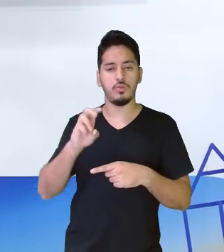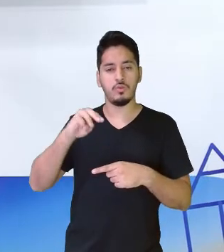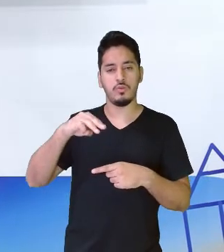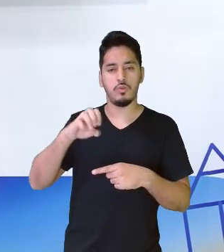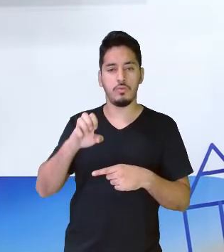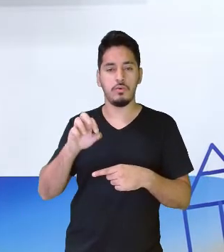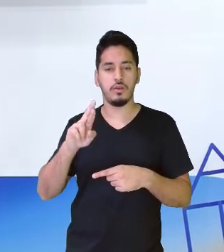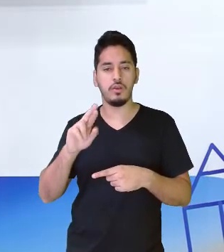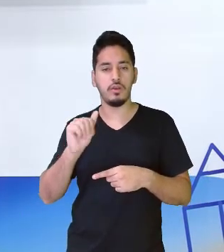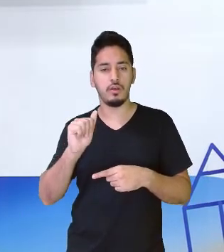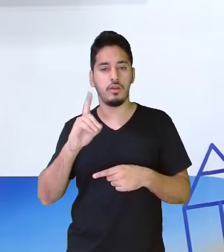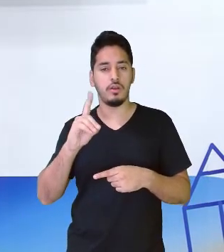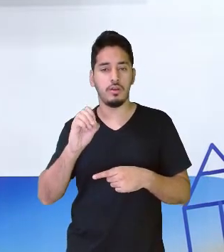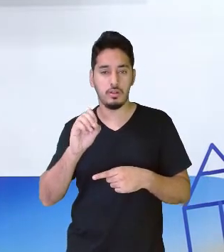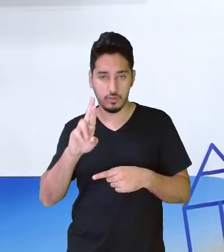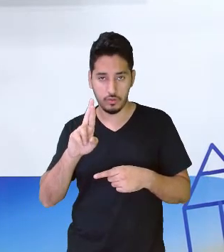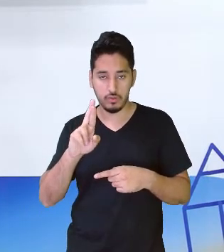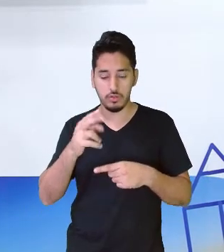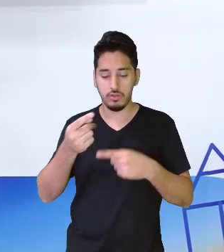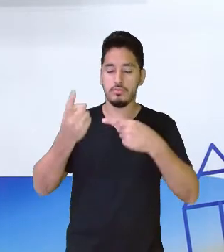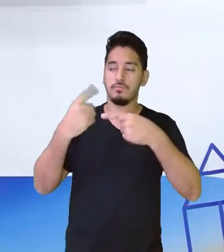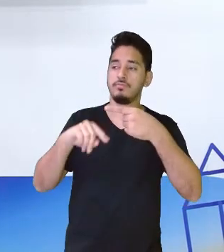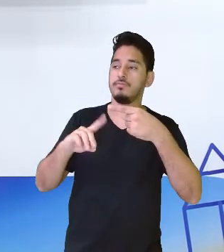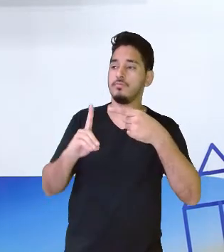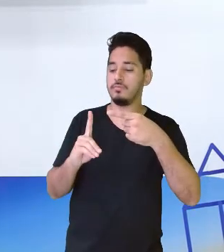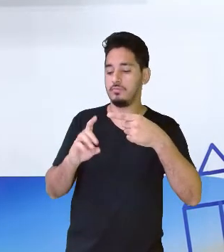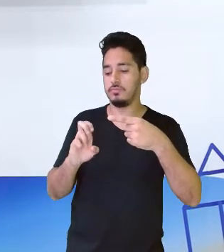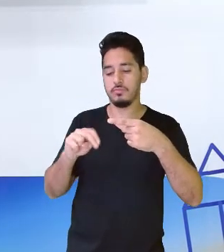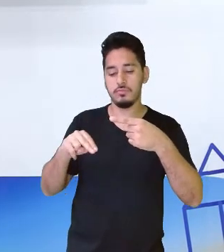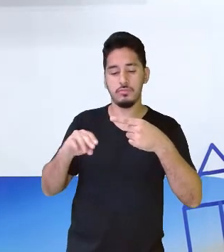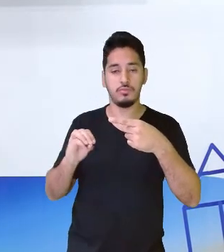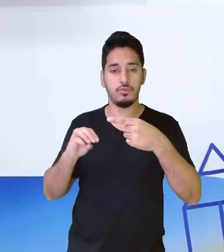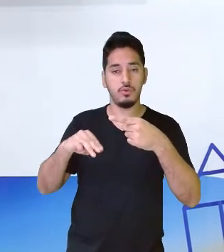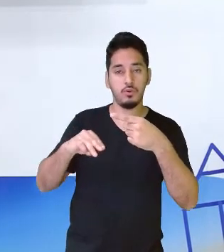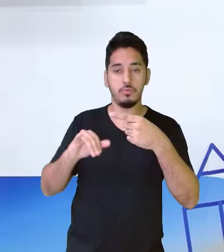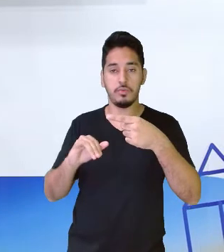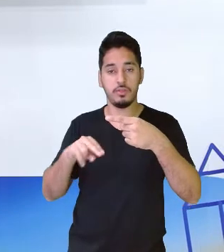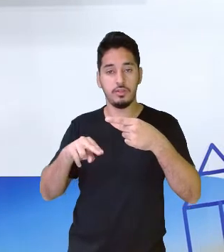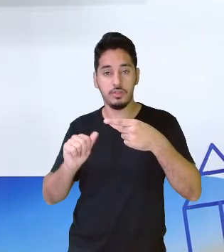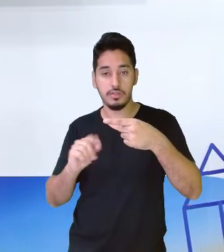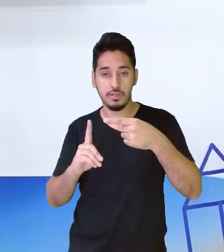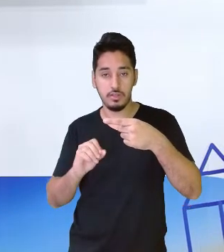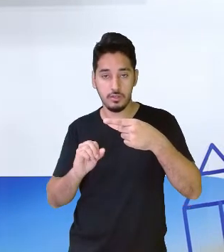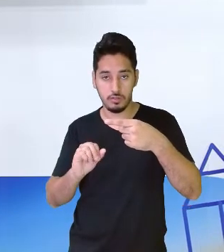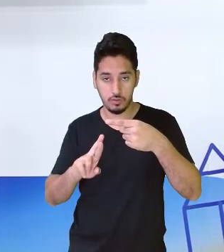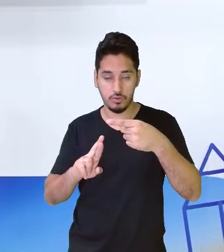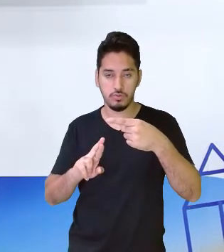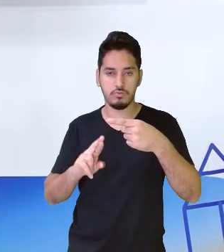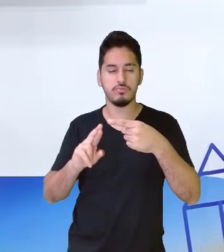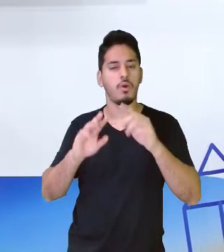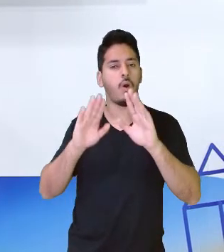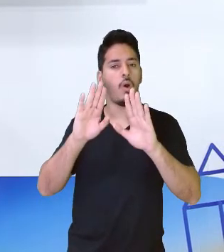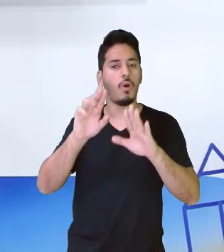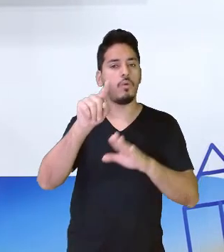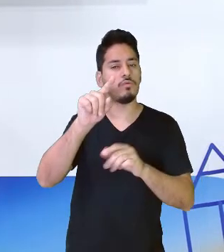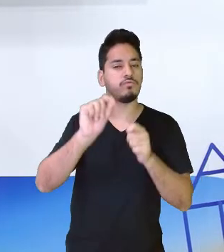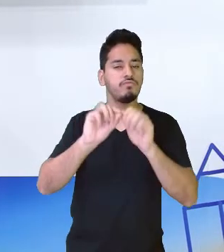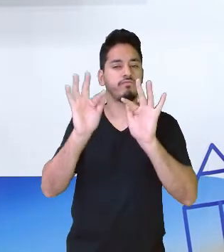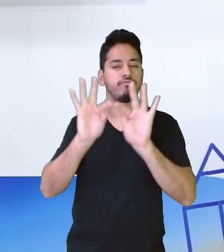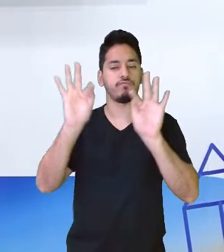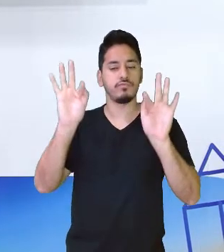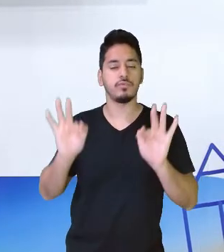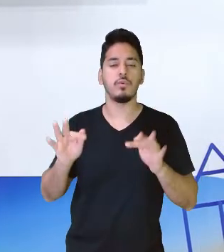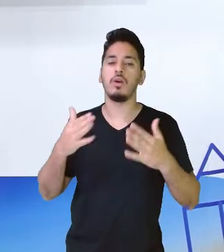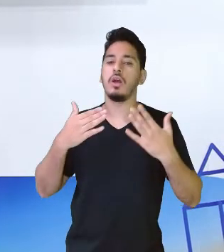denominador, quinto ano, quando for montar uma fração, tenha calma. Primeiro, o que é que você vai